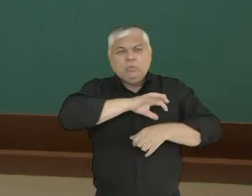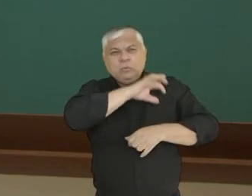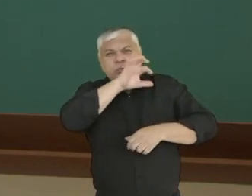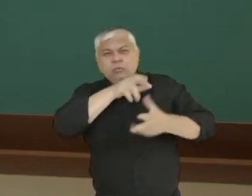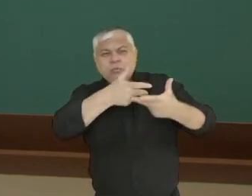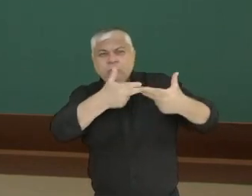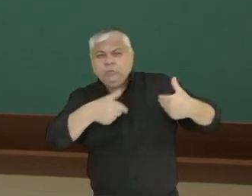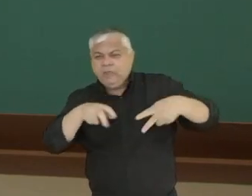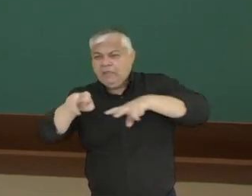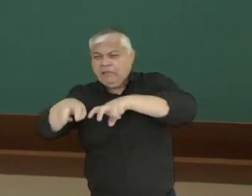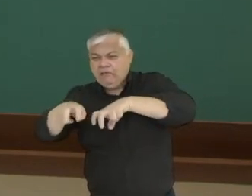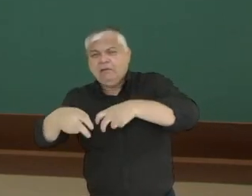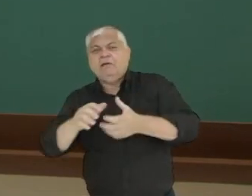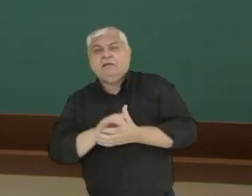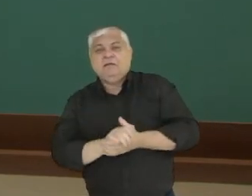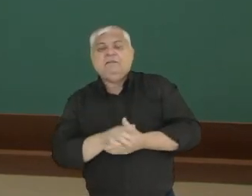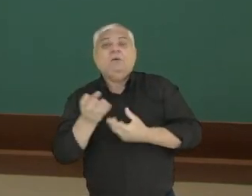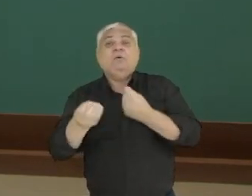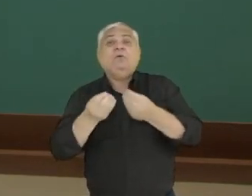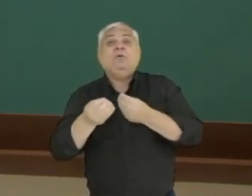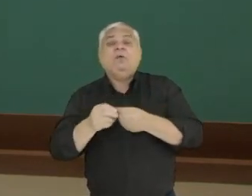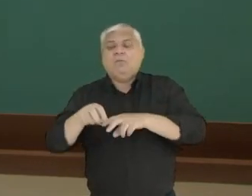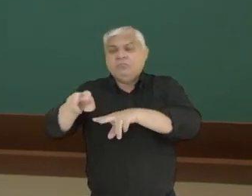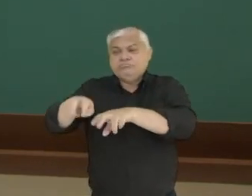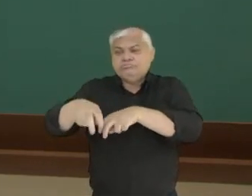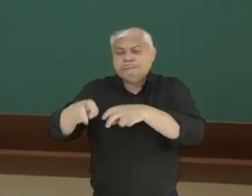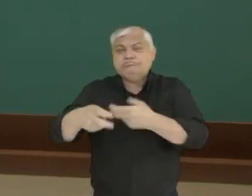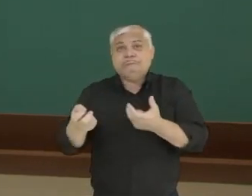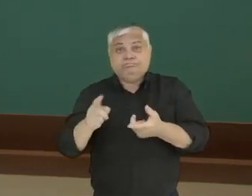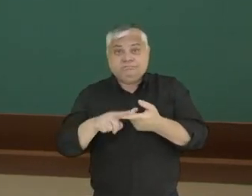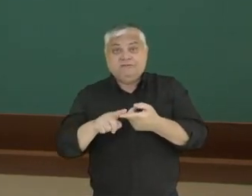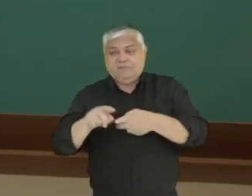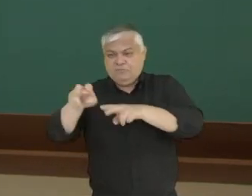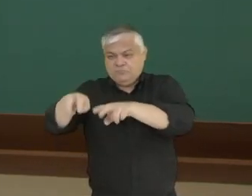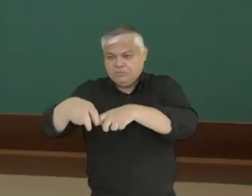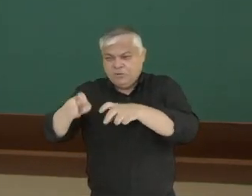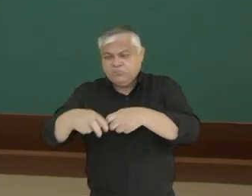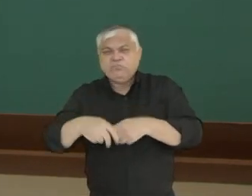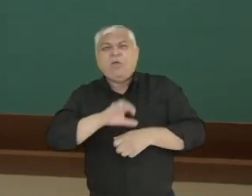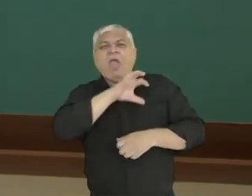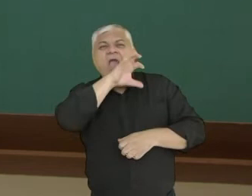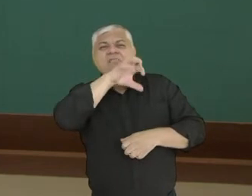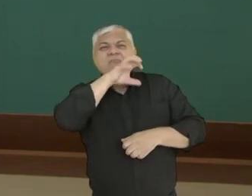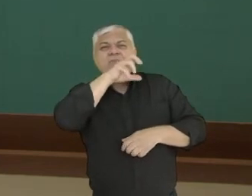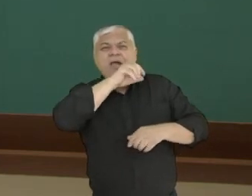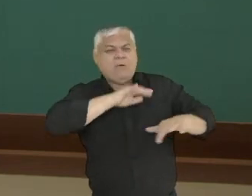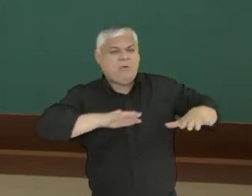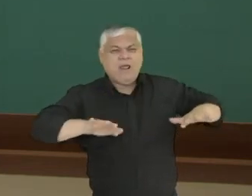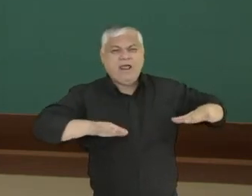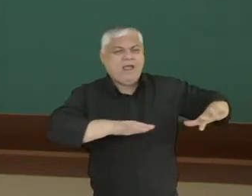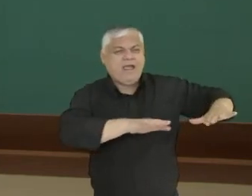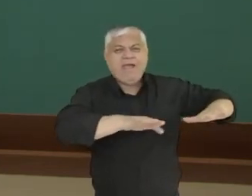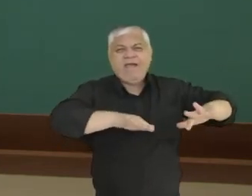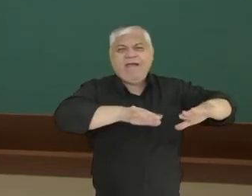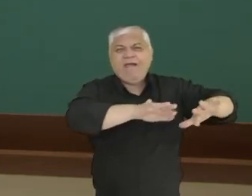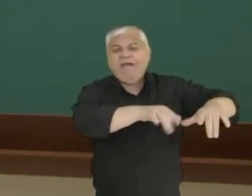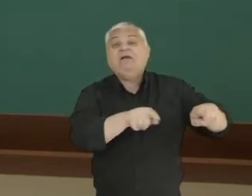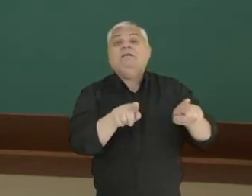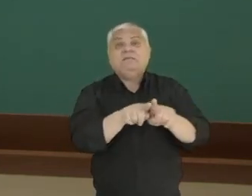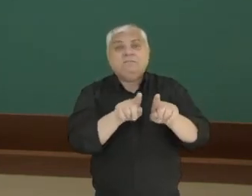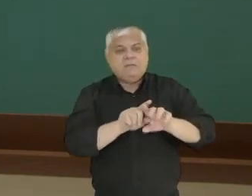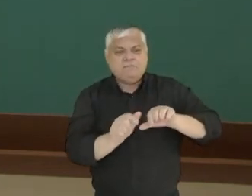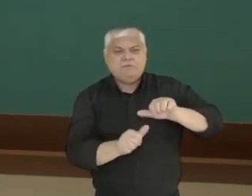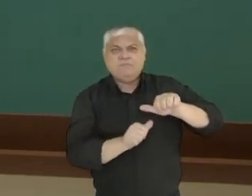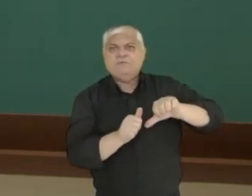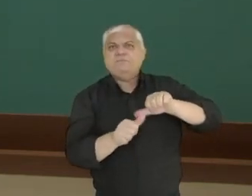agrícolas. Então, de que forma a atividade agropecuária, pecuária e agrícola vão estar influenciando na